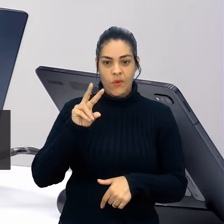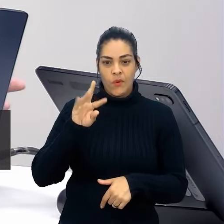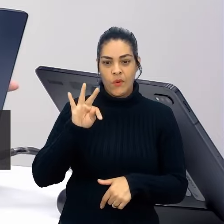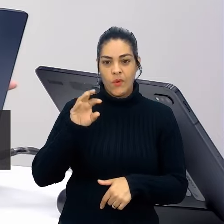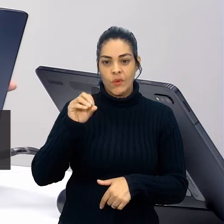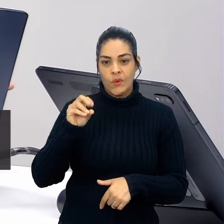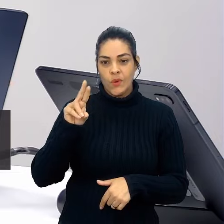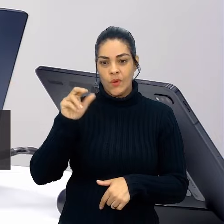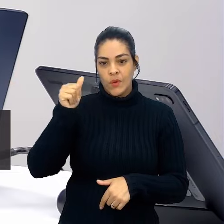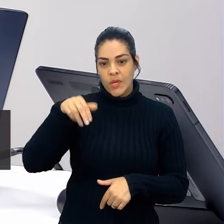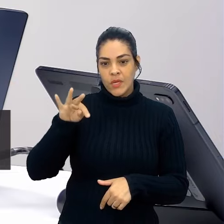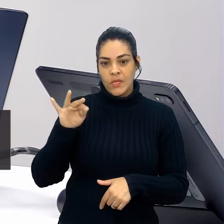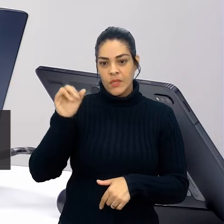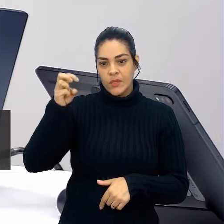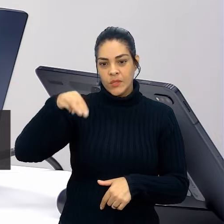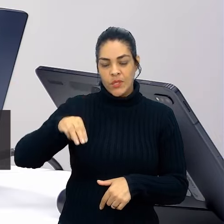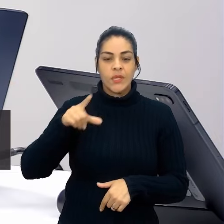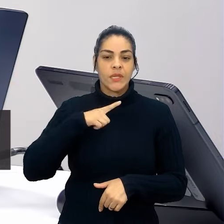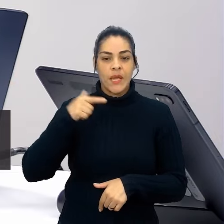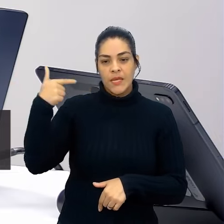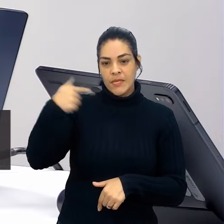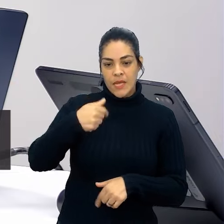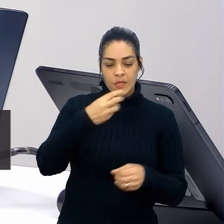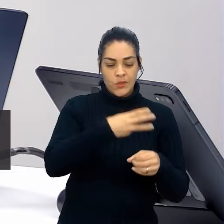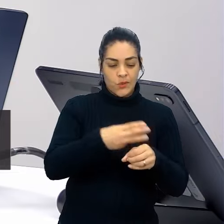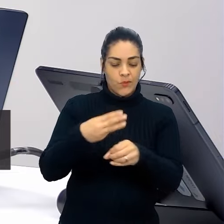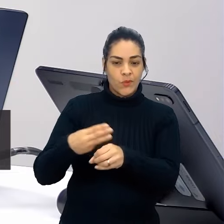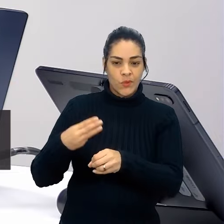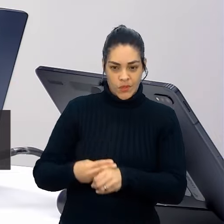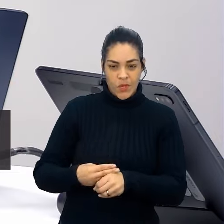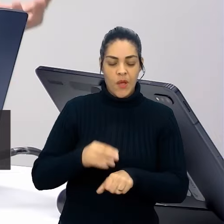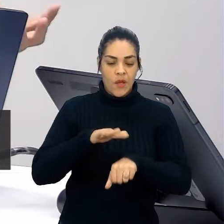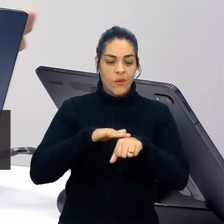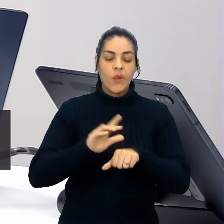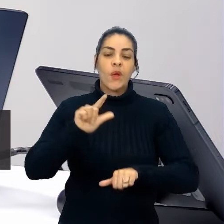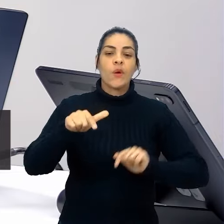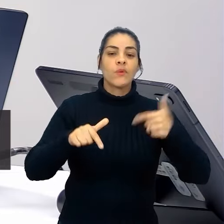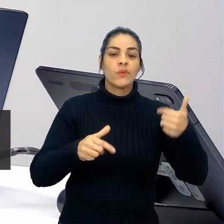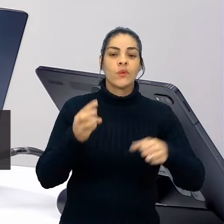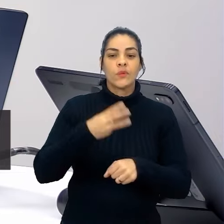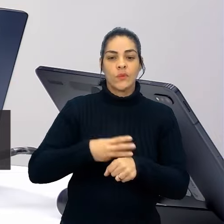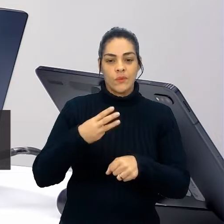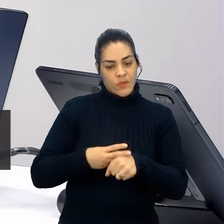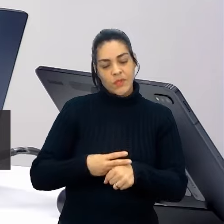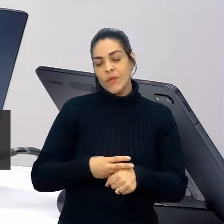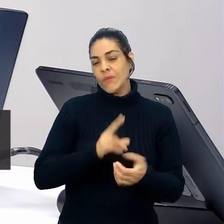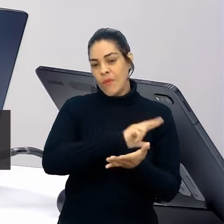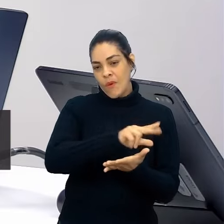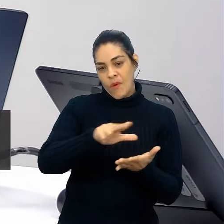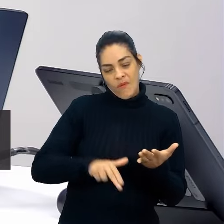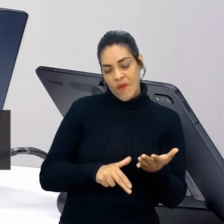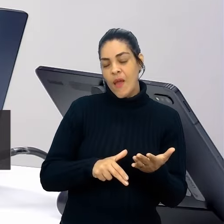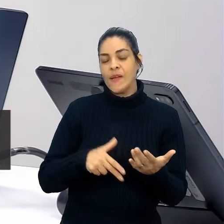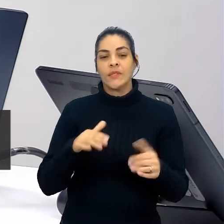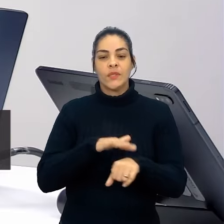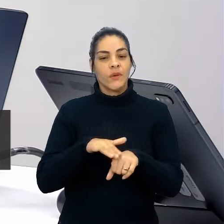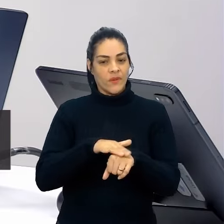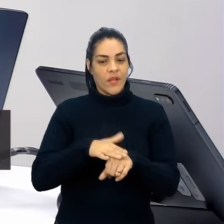tem 7 municípios aí. Então, eu conversava com os municípios, os professores de Piedade, Itapiraí, Pilar do